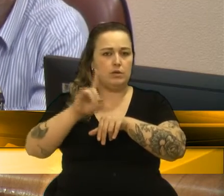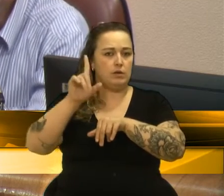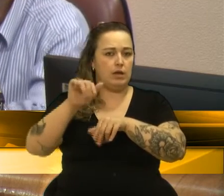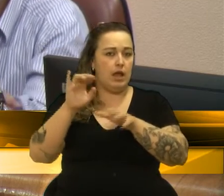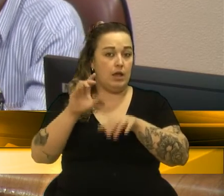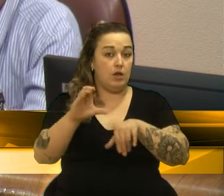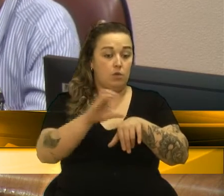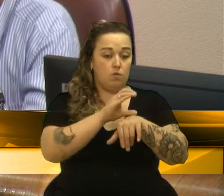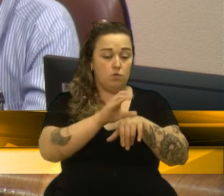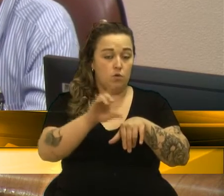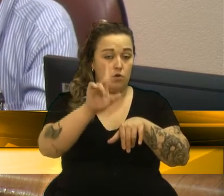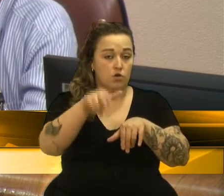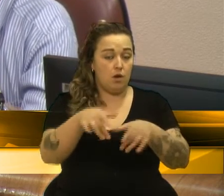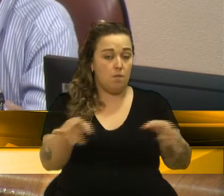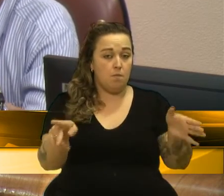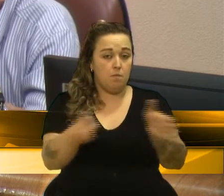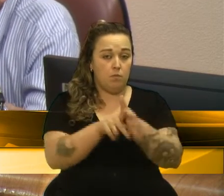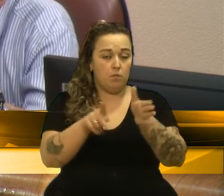insuscetíveis